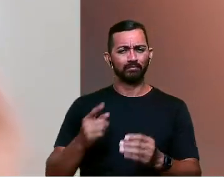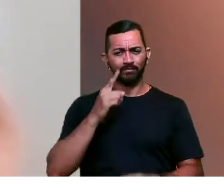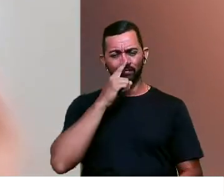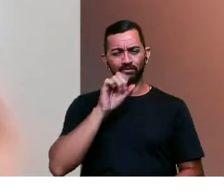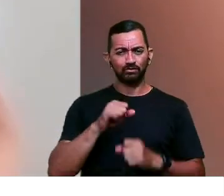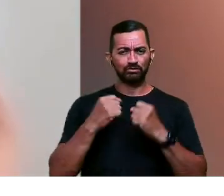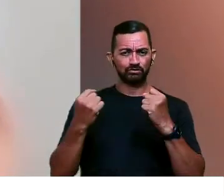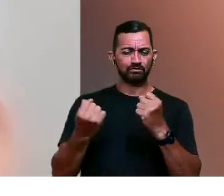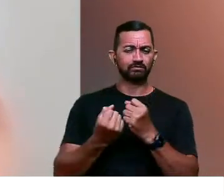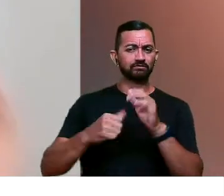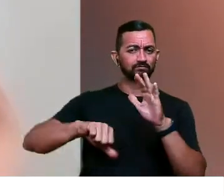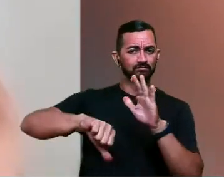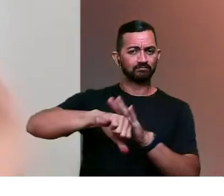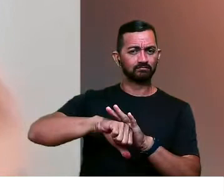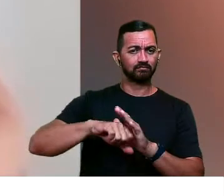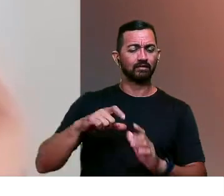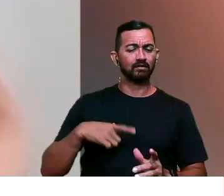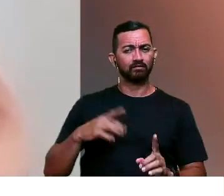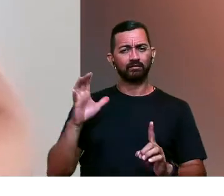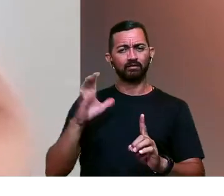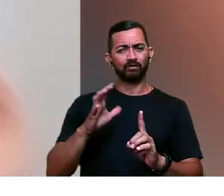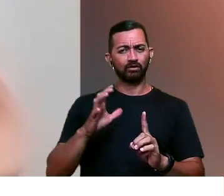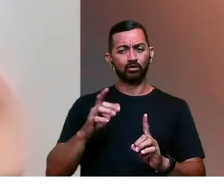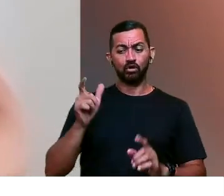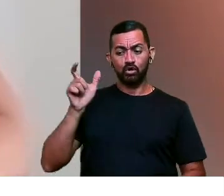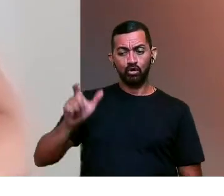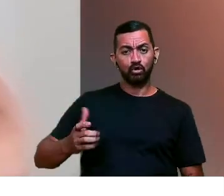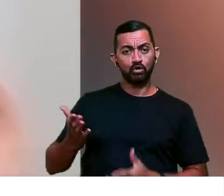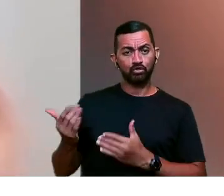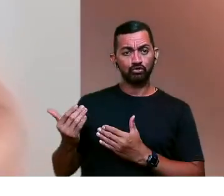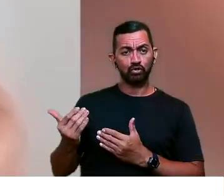à sociedade? Um criminoso desse que é induzido pelo de